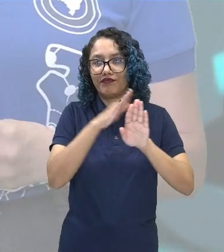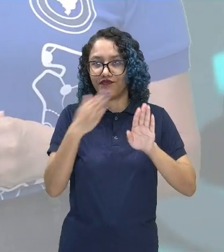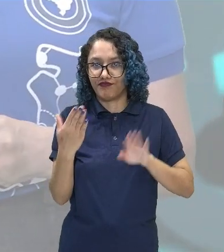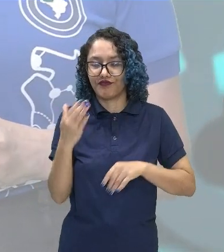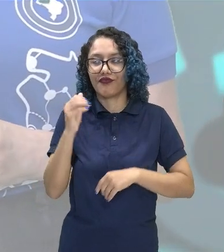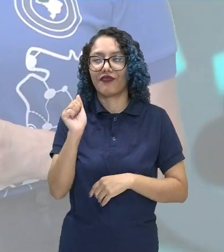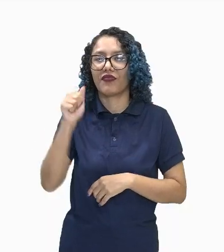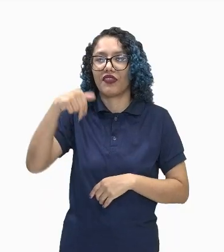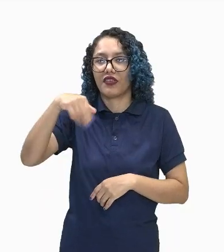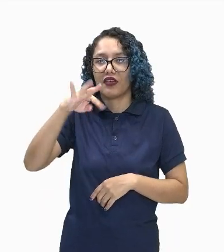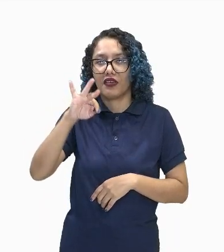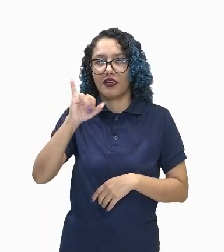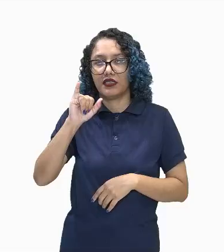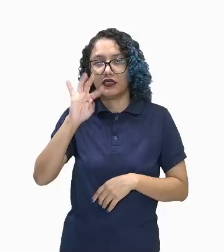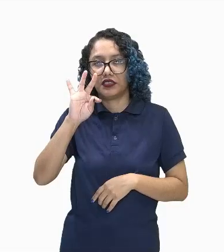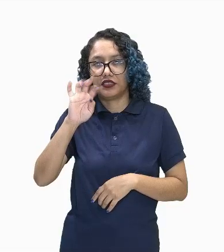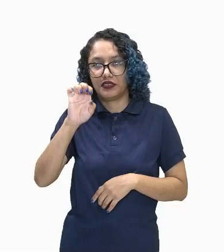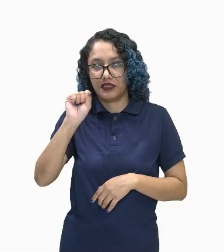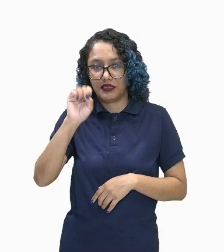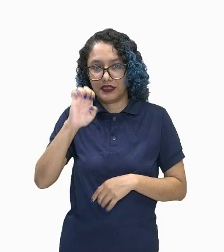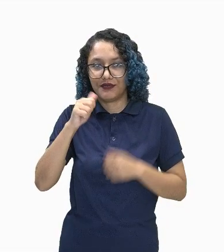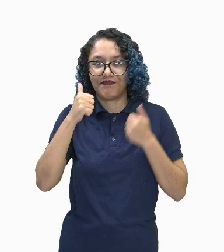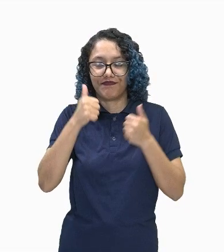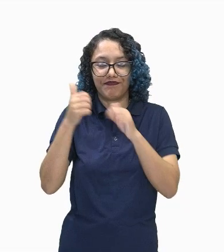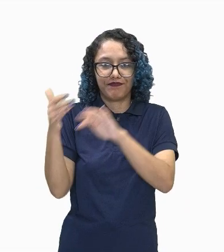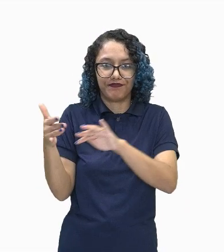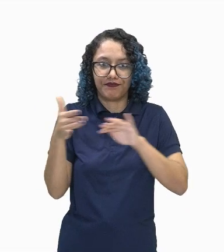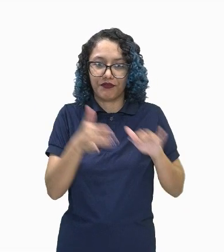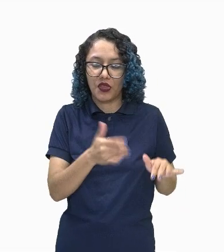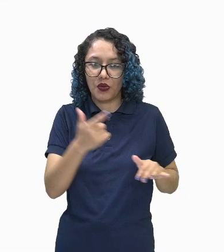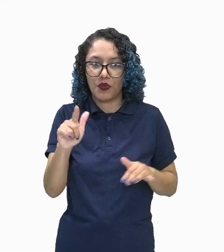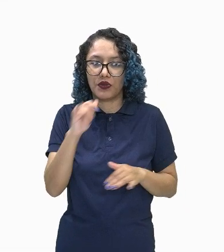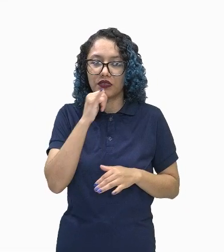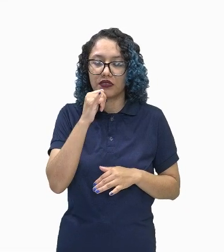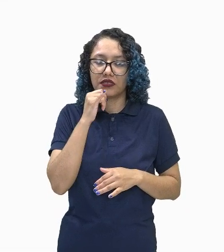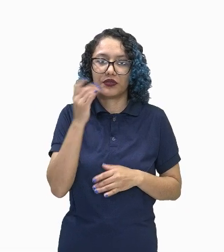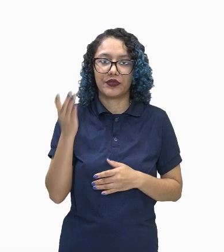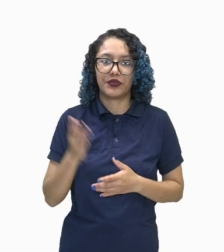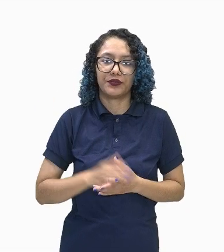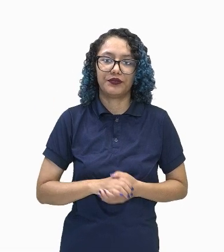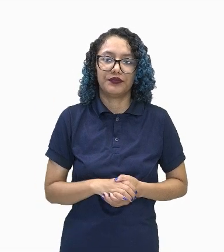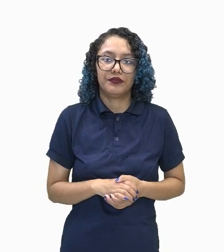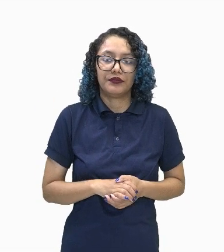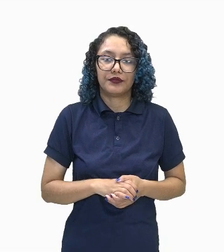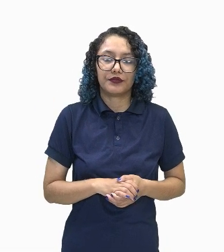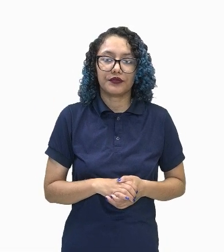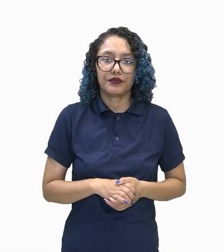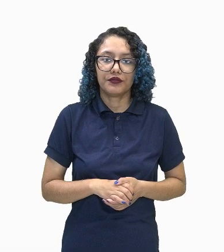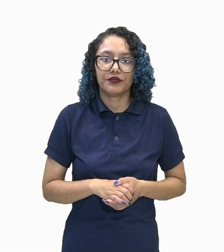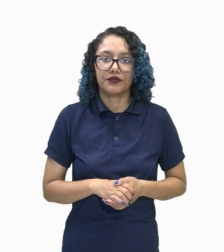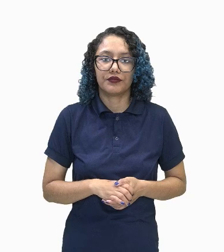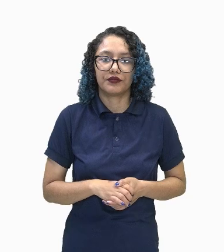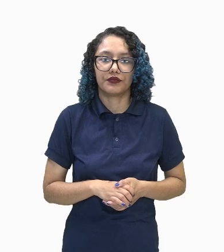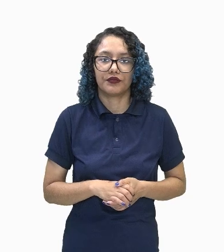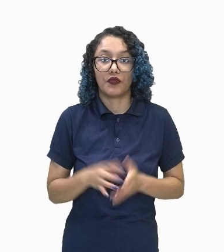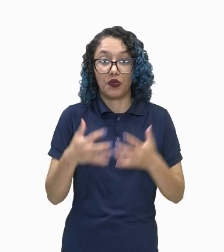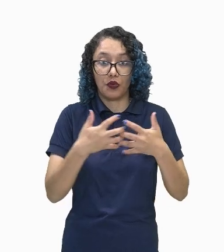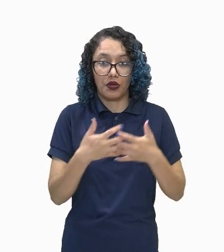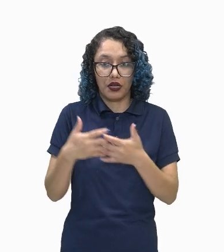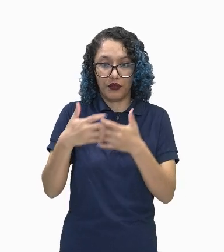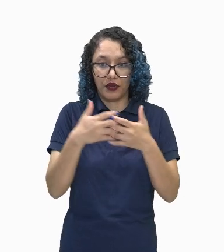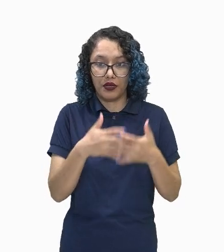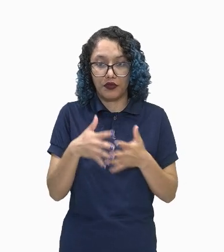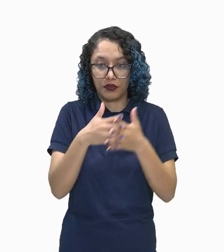Vamos para mais um exemplo. Veja aí no para-choque do caminhão. Aqui